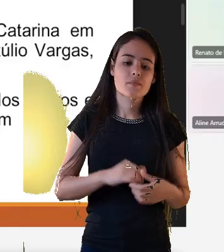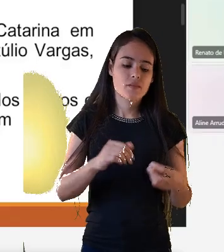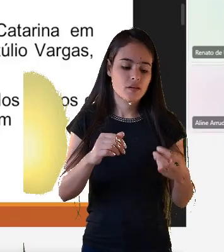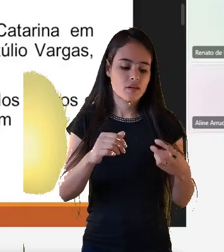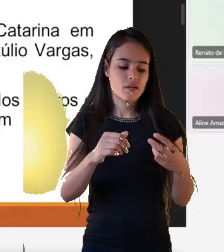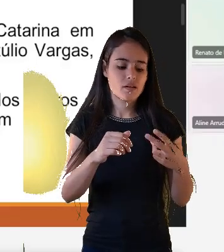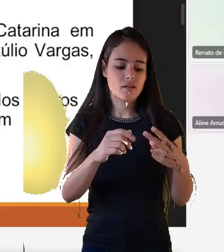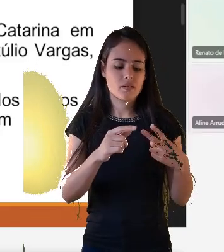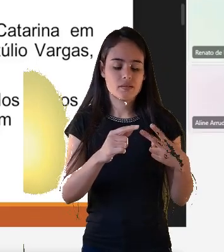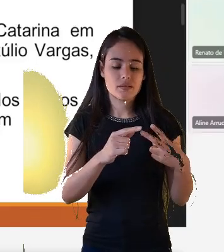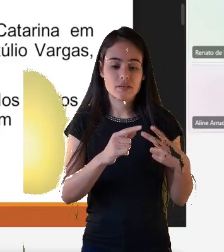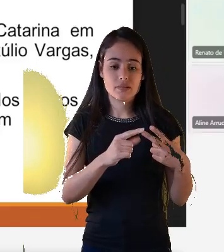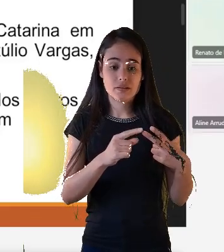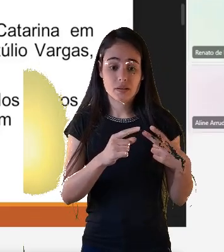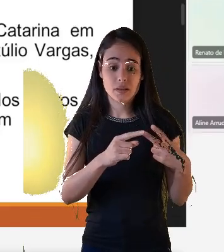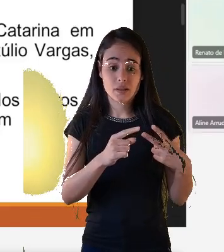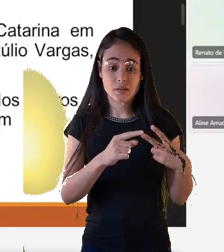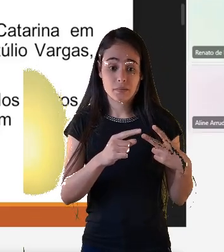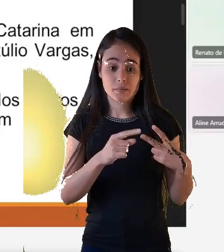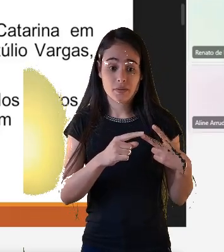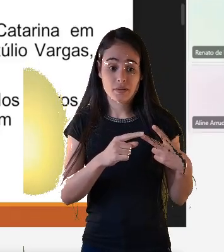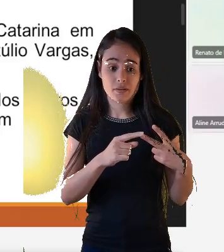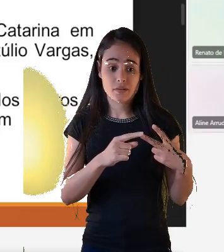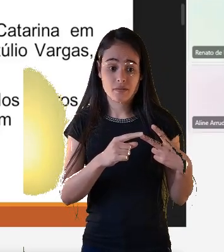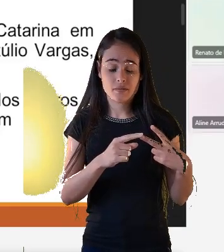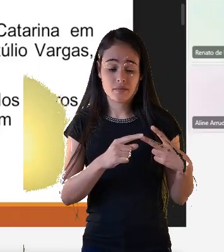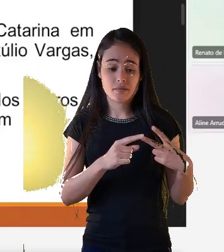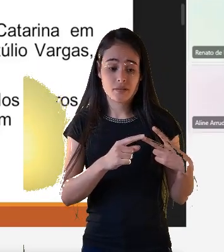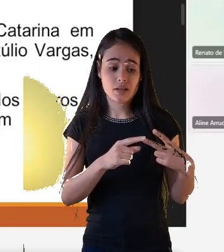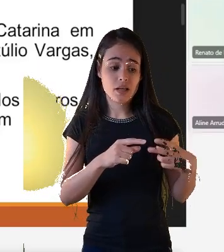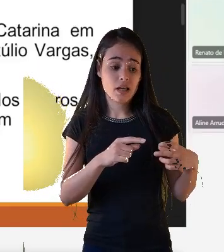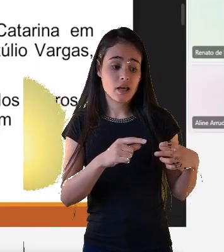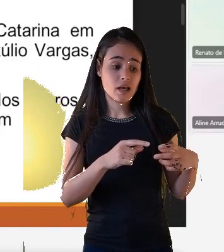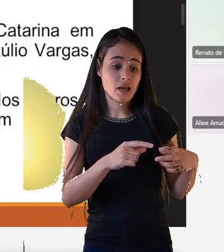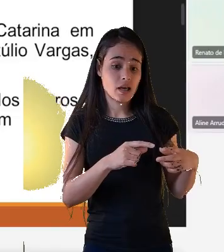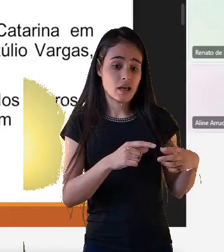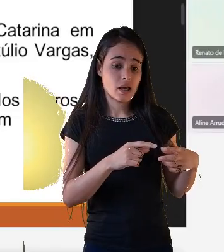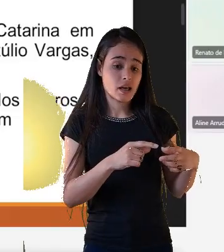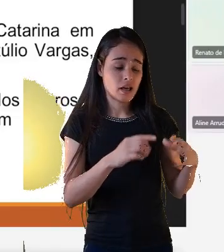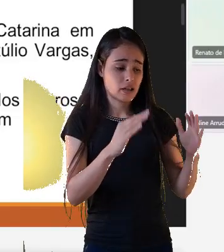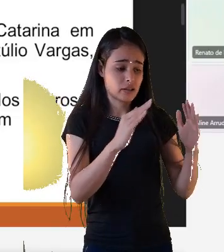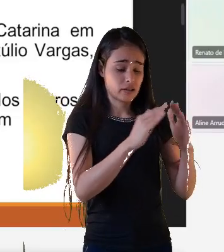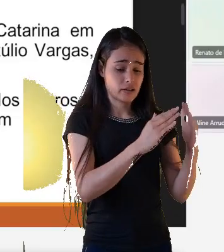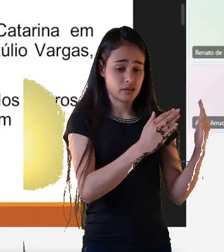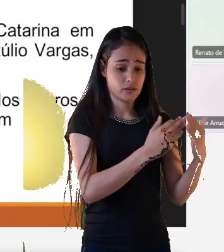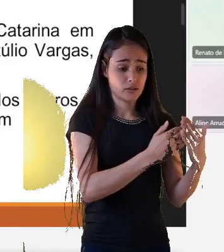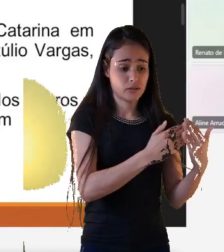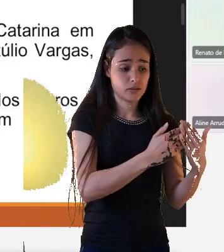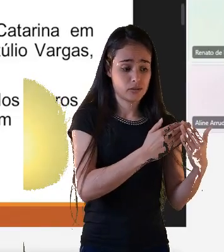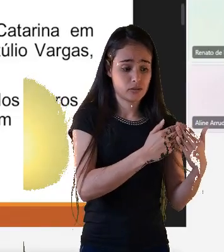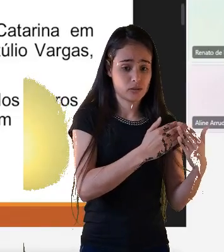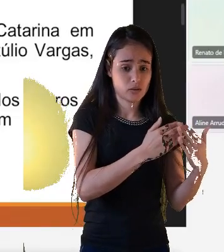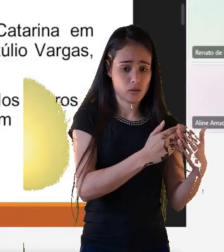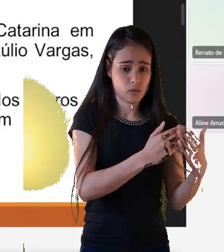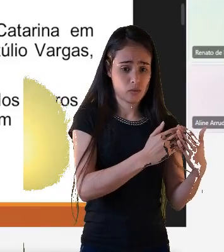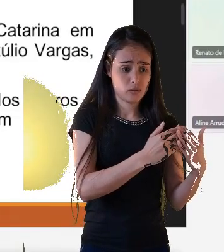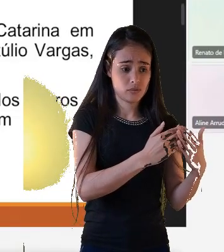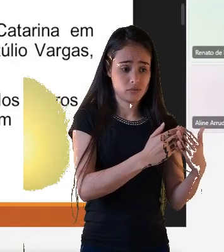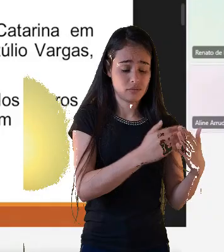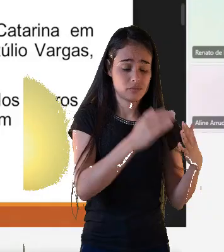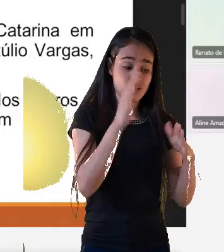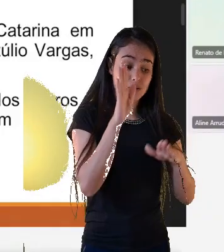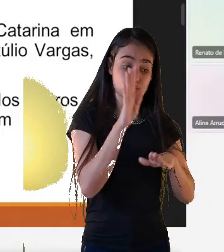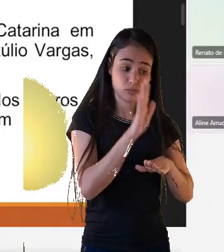ela também falou muito sobre a educação, né? Então, por ser professora, ela tinha isso como bandeira muito